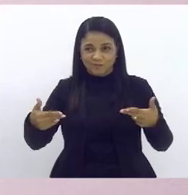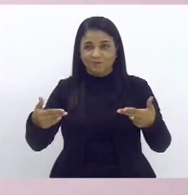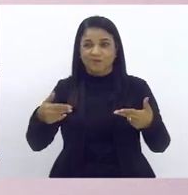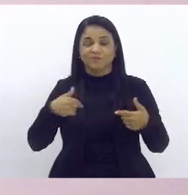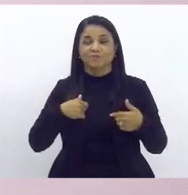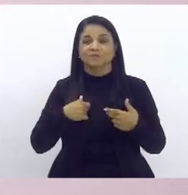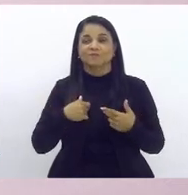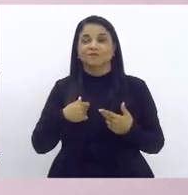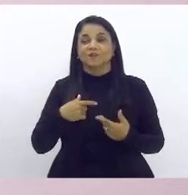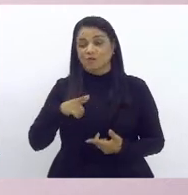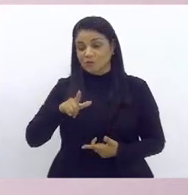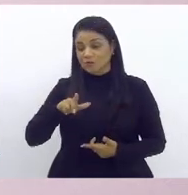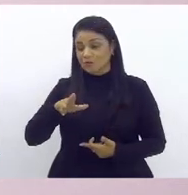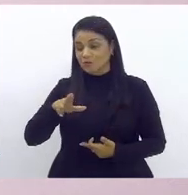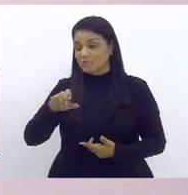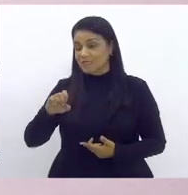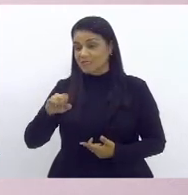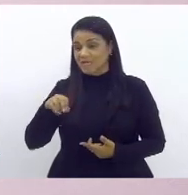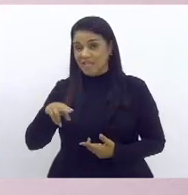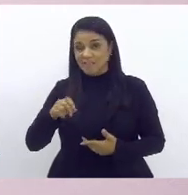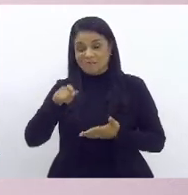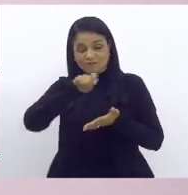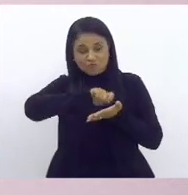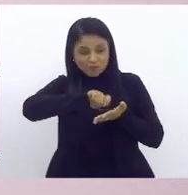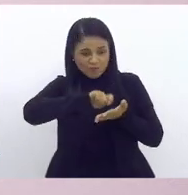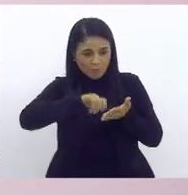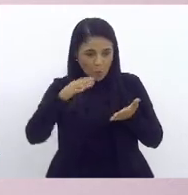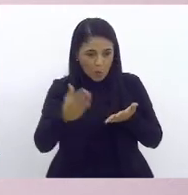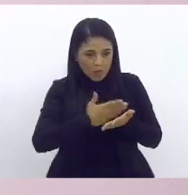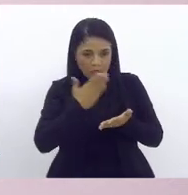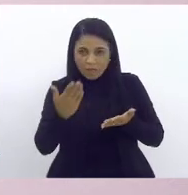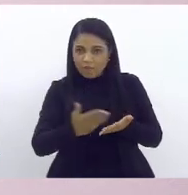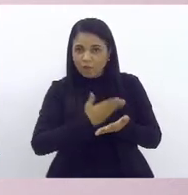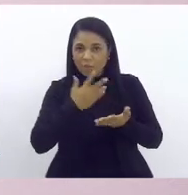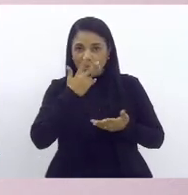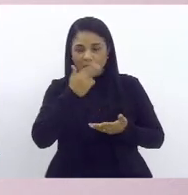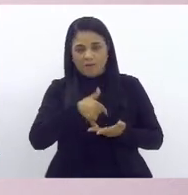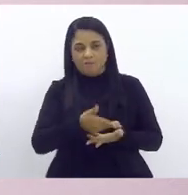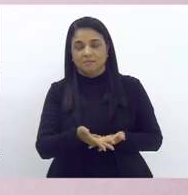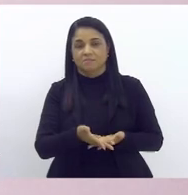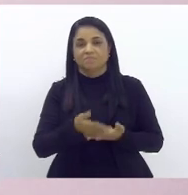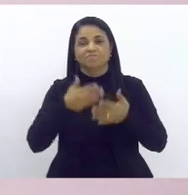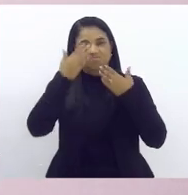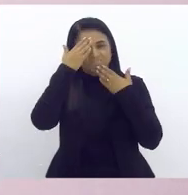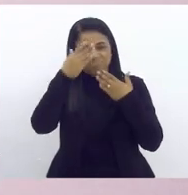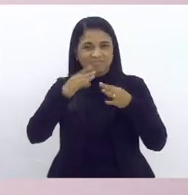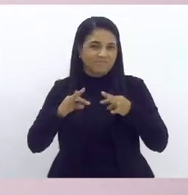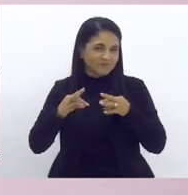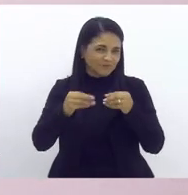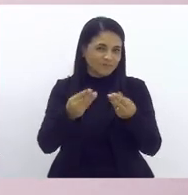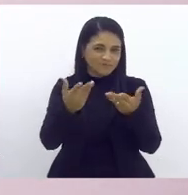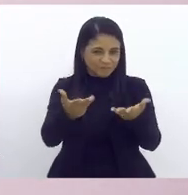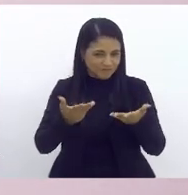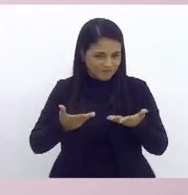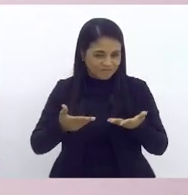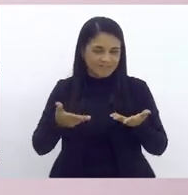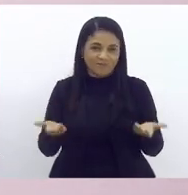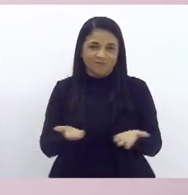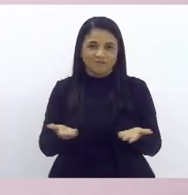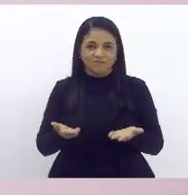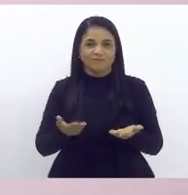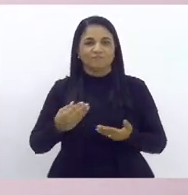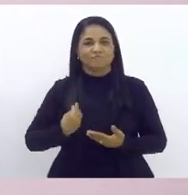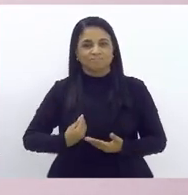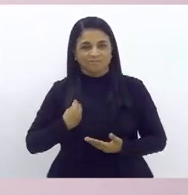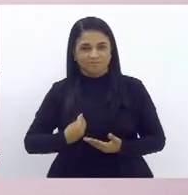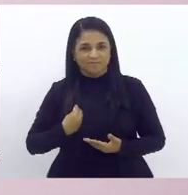falando aqui, porque eu escrevi um livro aqui. Primeiro, agradecer a todo mundo que veio. É, eu sei